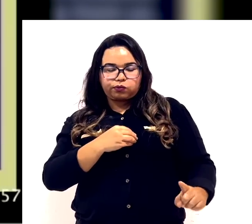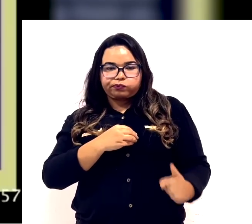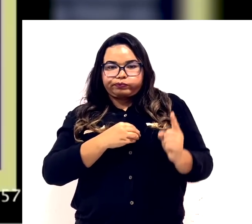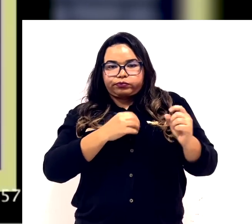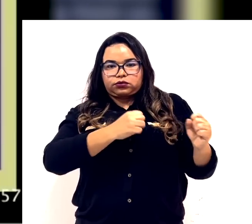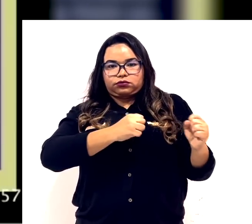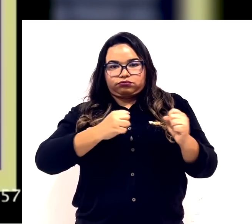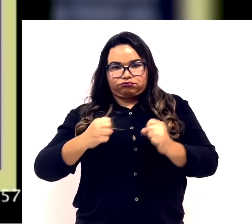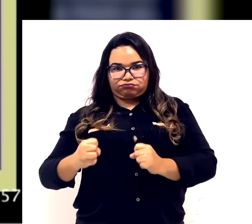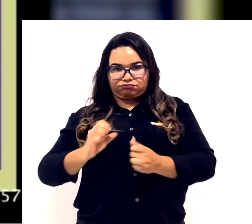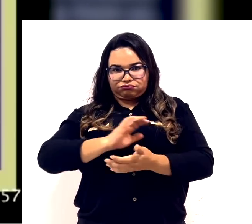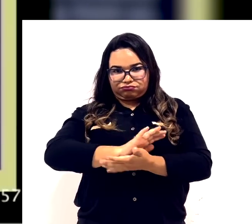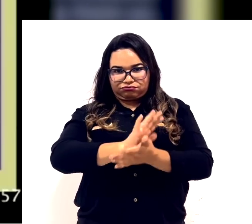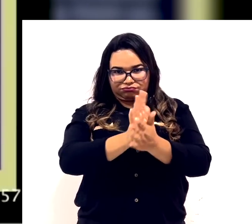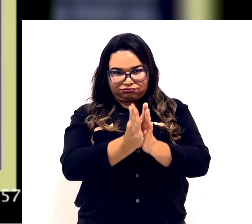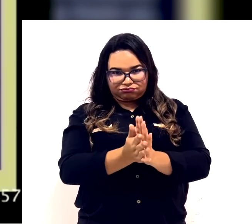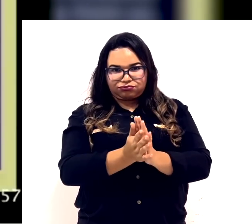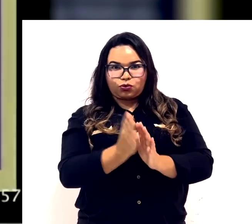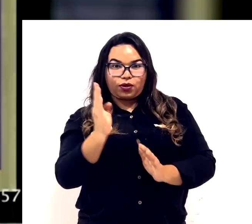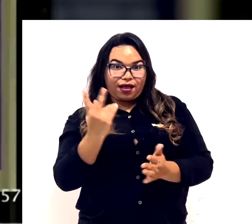o filho da perdição.